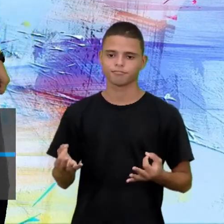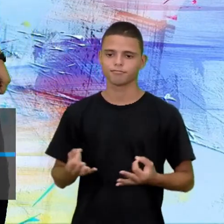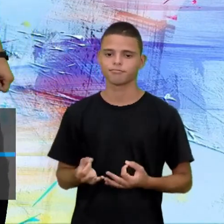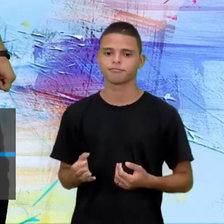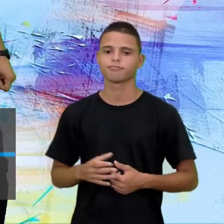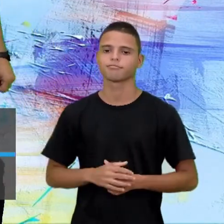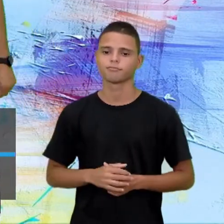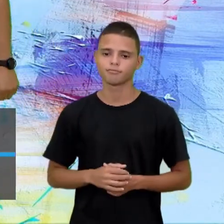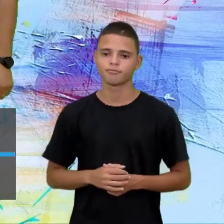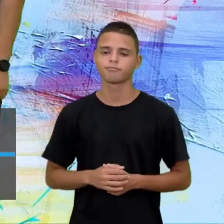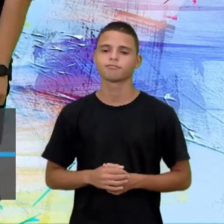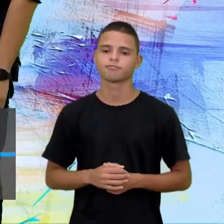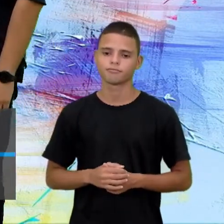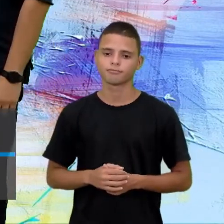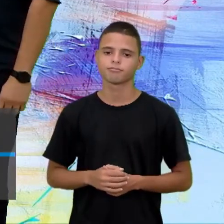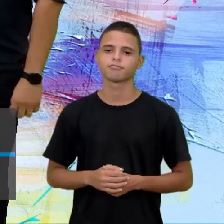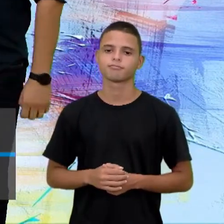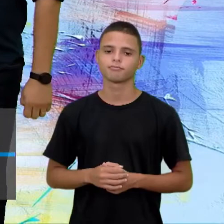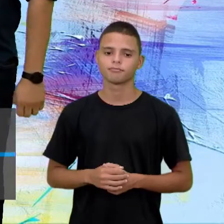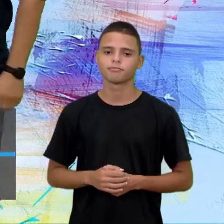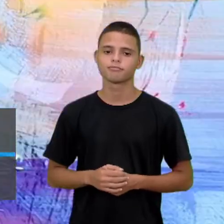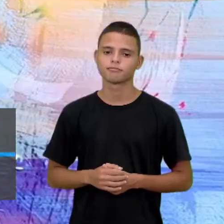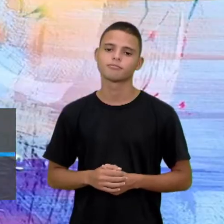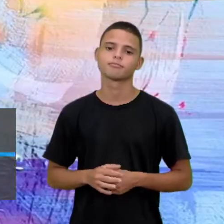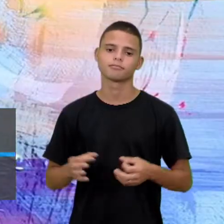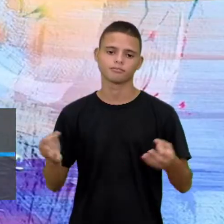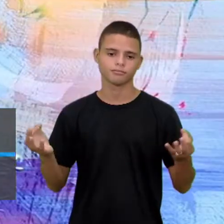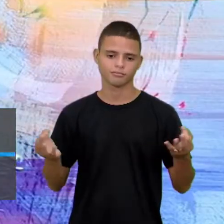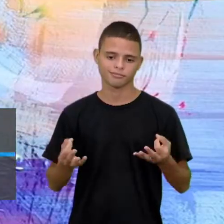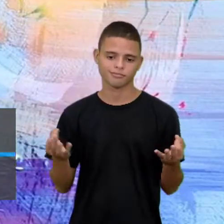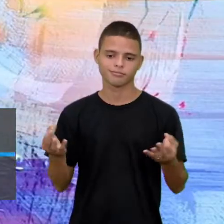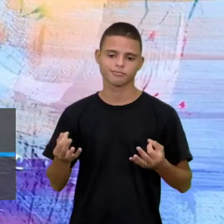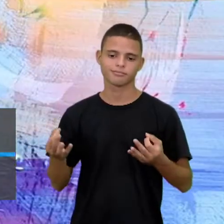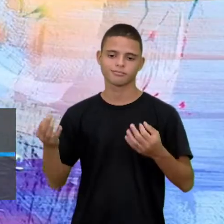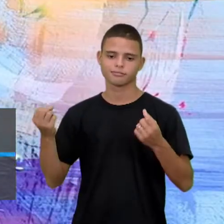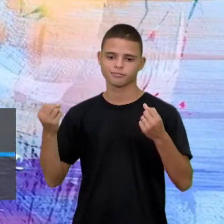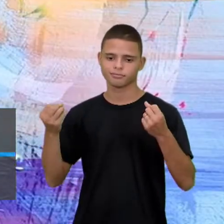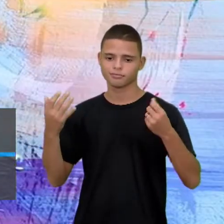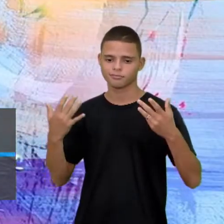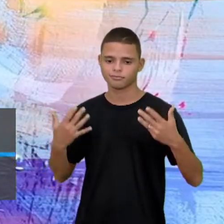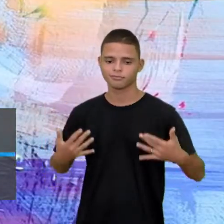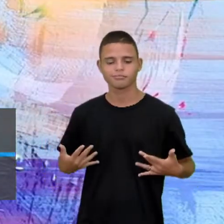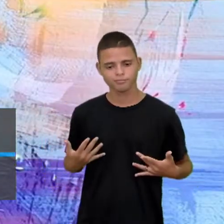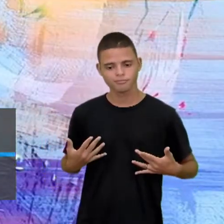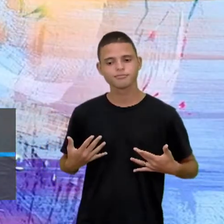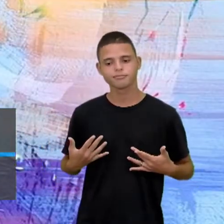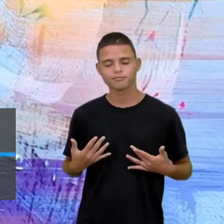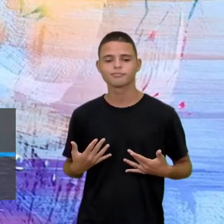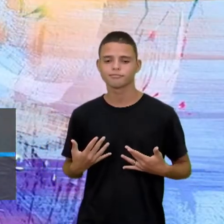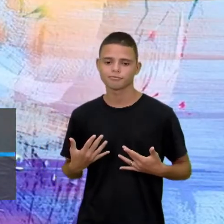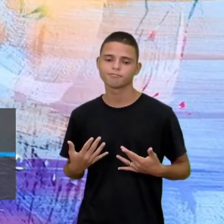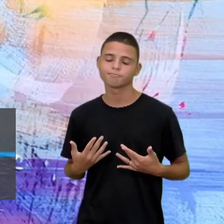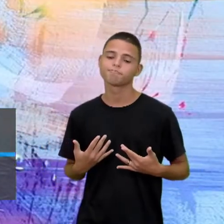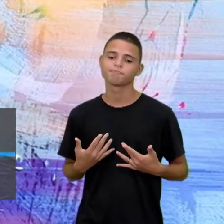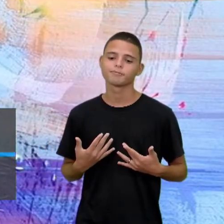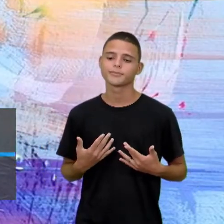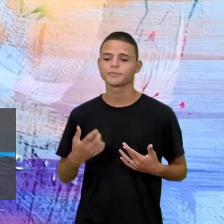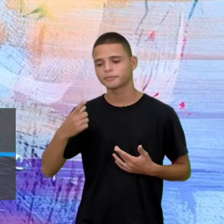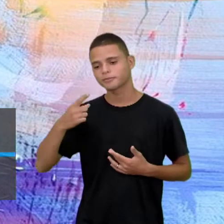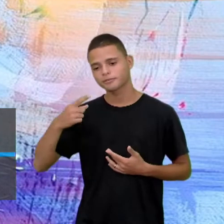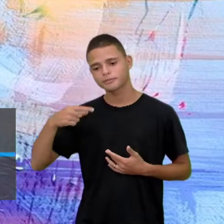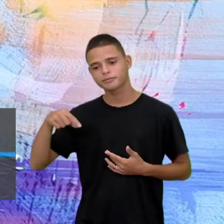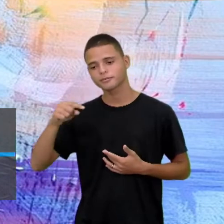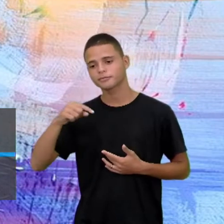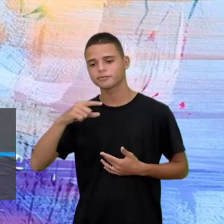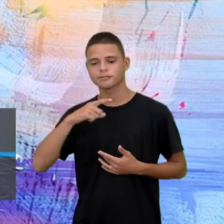tô falando, né? Foi perfeita a sua explicação, Pro. Realmente a brincar com a questão na arte que nós temos da forma